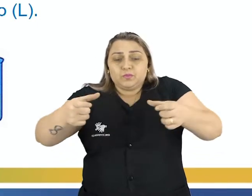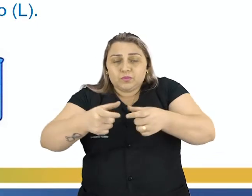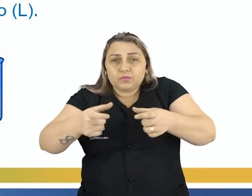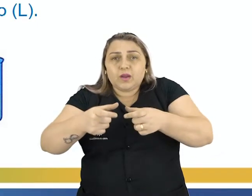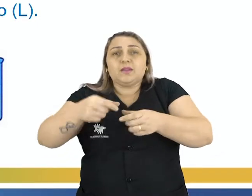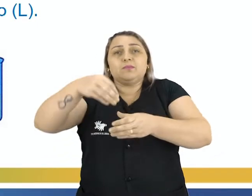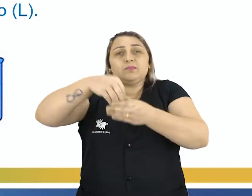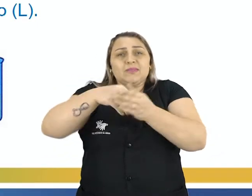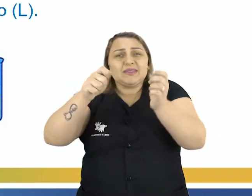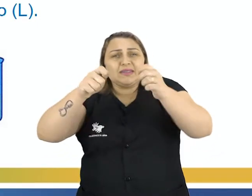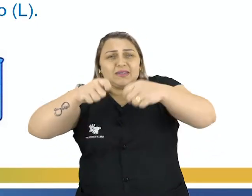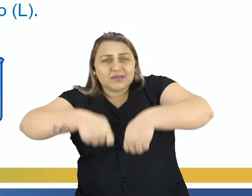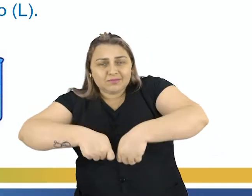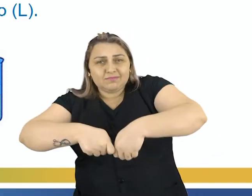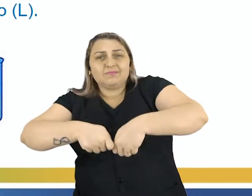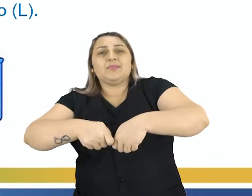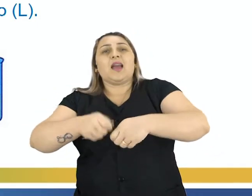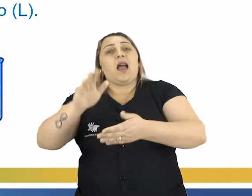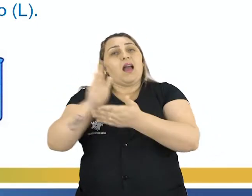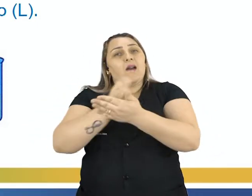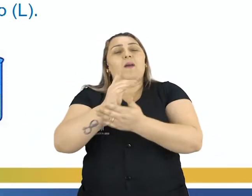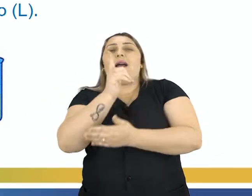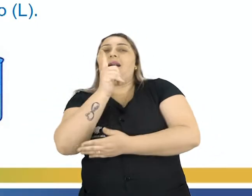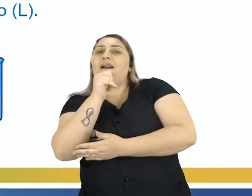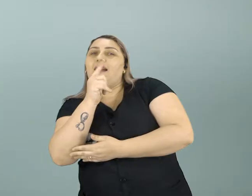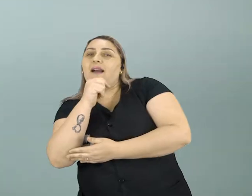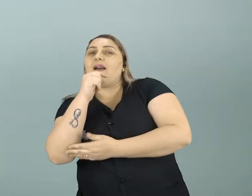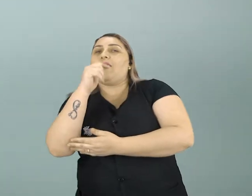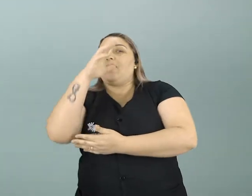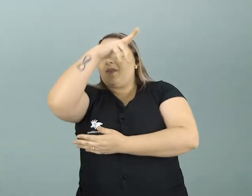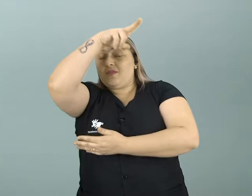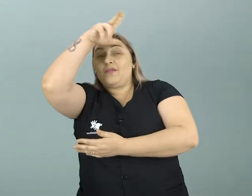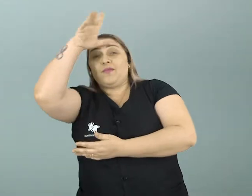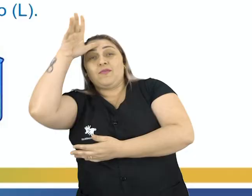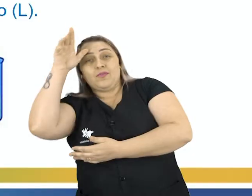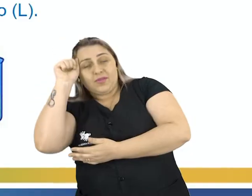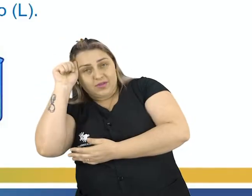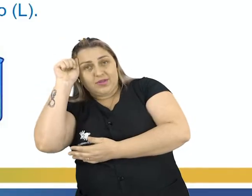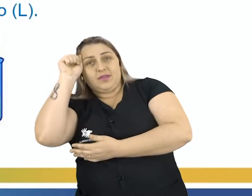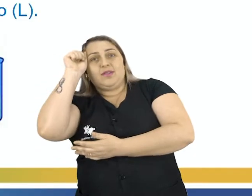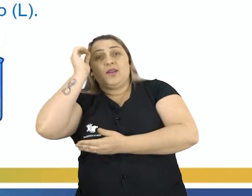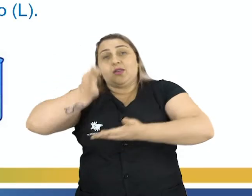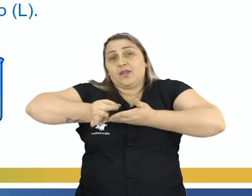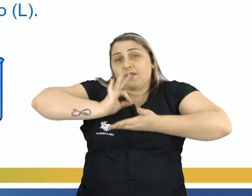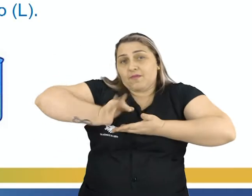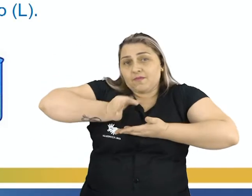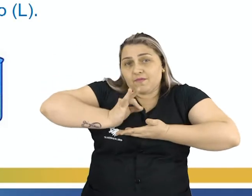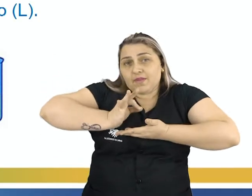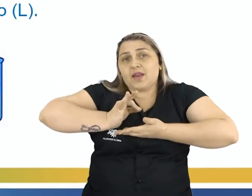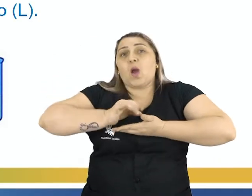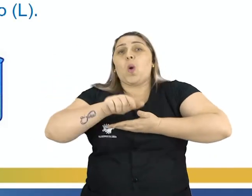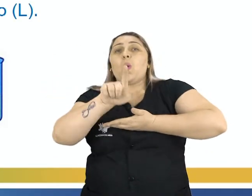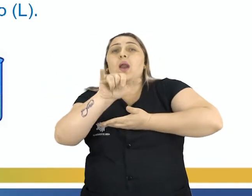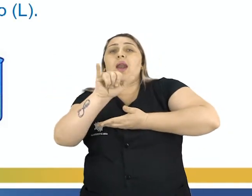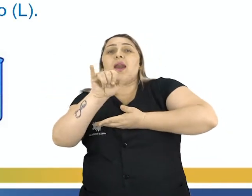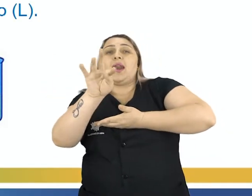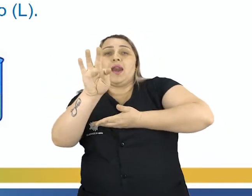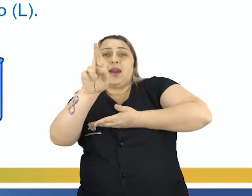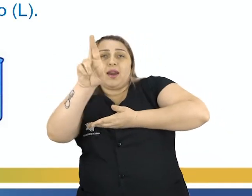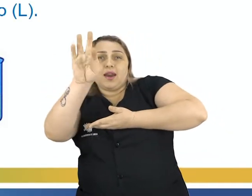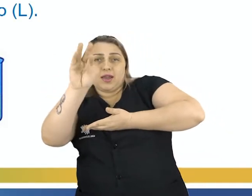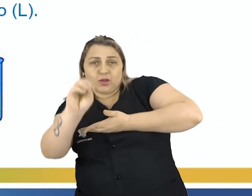para conter alguma coisa, que no caso que nós vamos ver é o litro, né? E